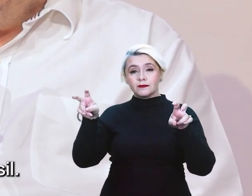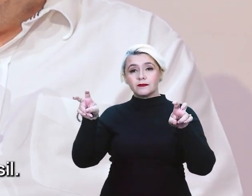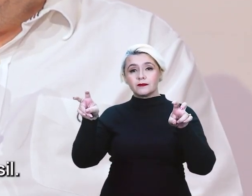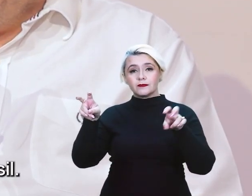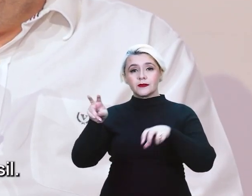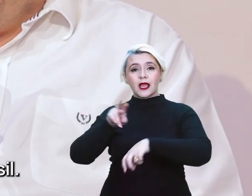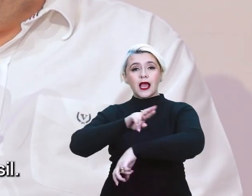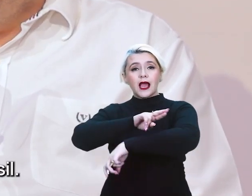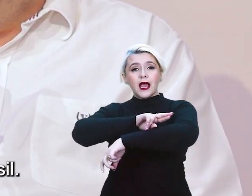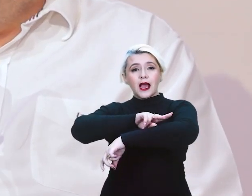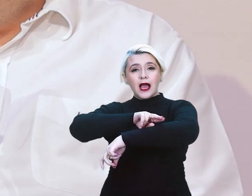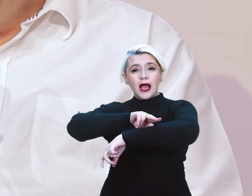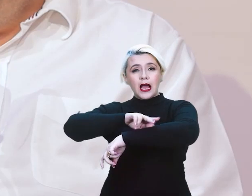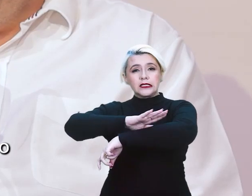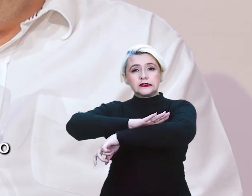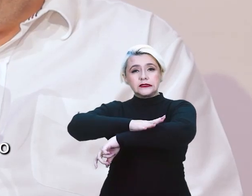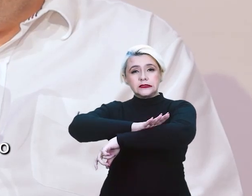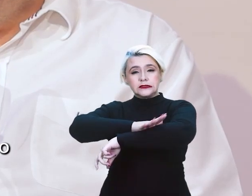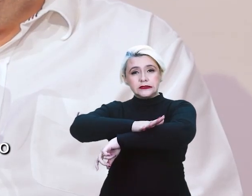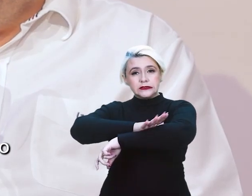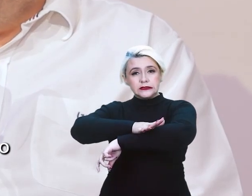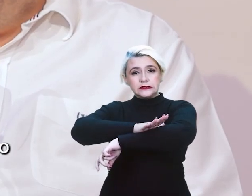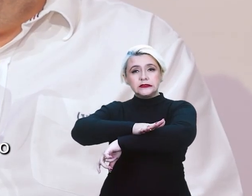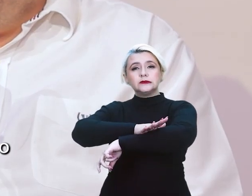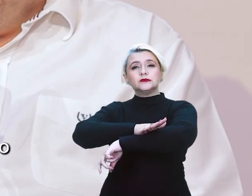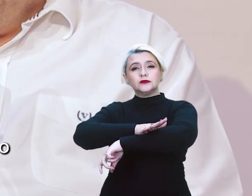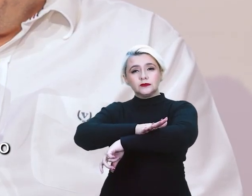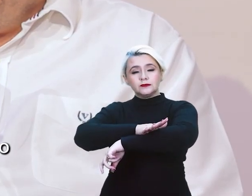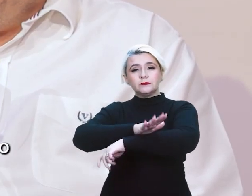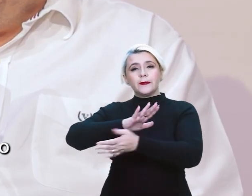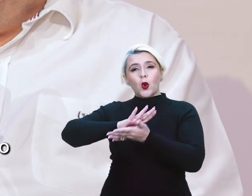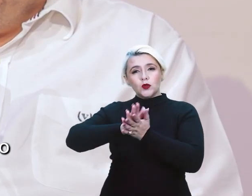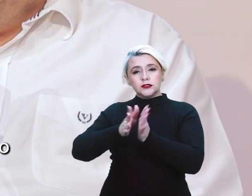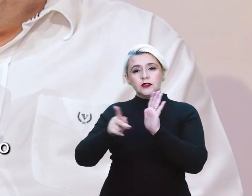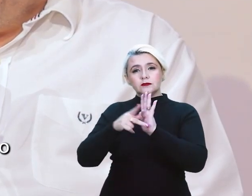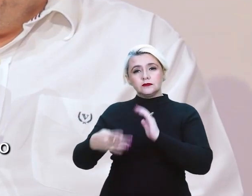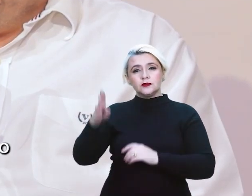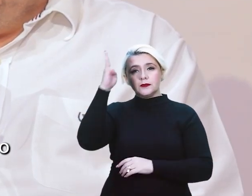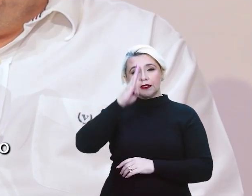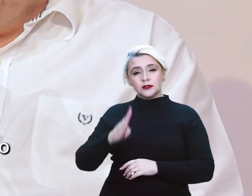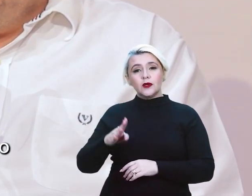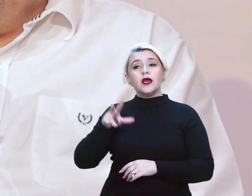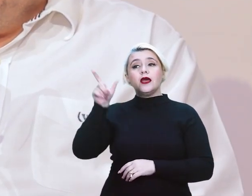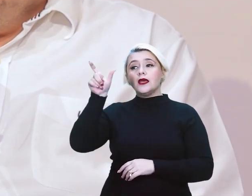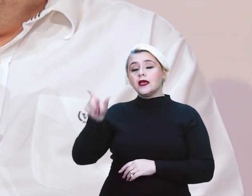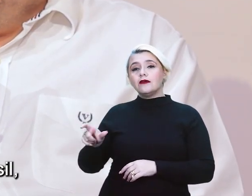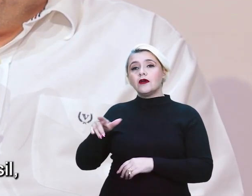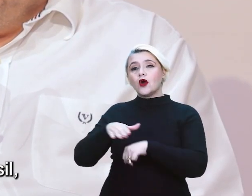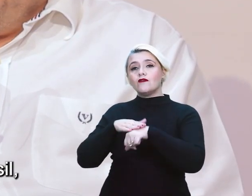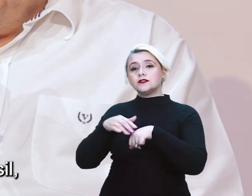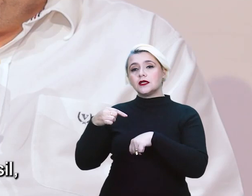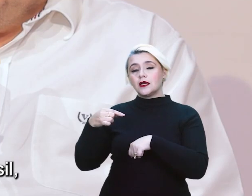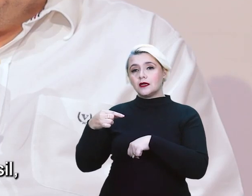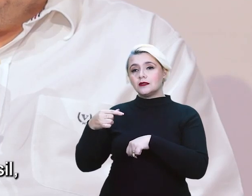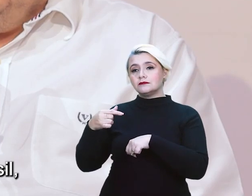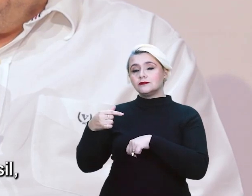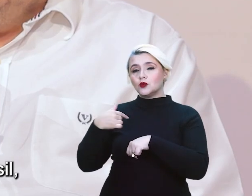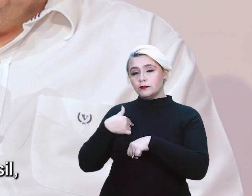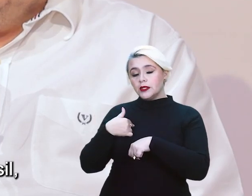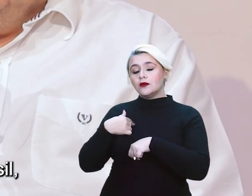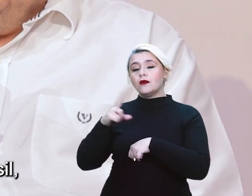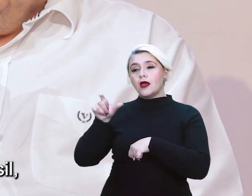racismo e preconceito no Brasil, e quem vai conversar comigo é o ativista, militante dos direitos,